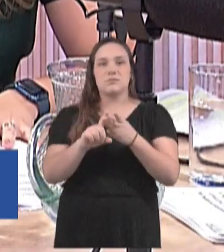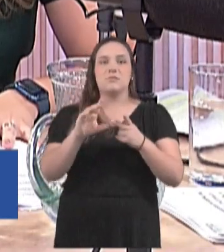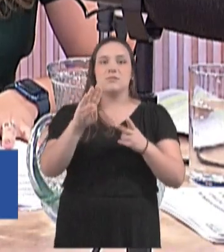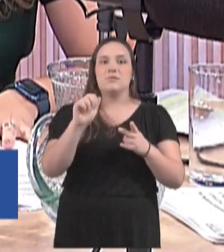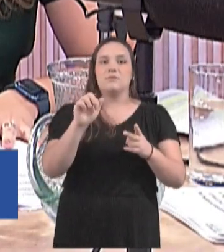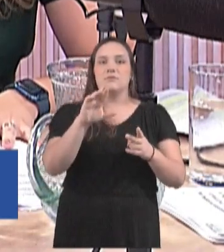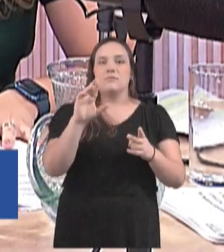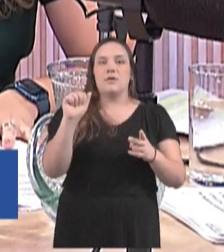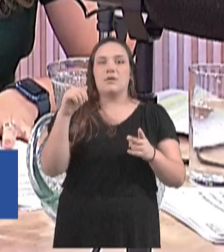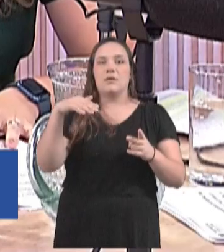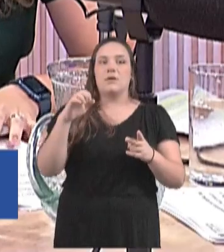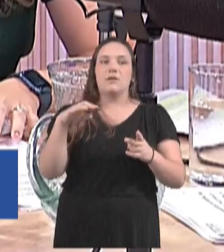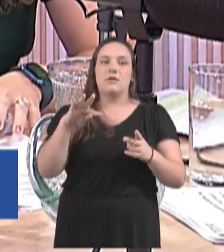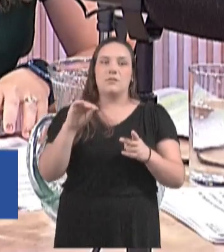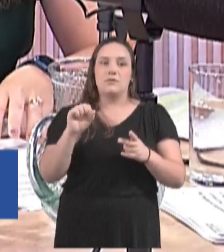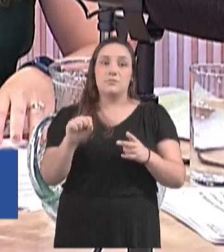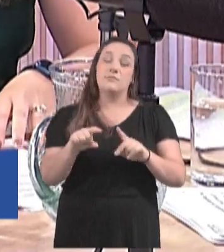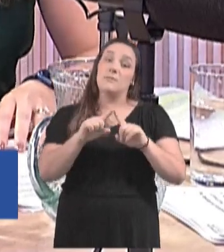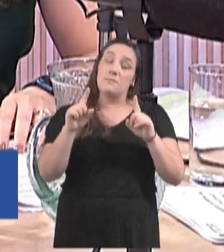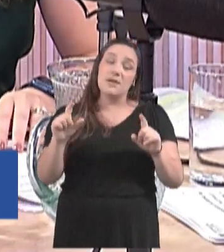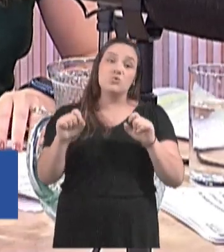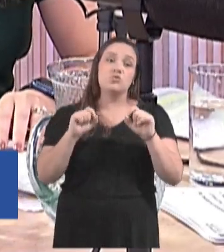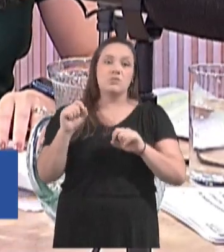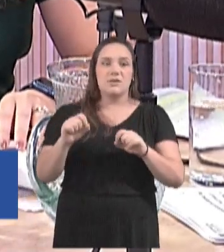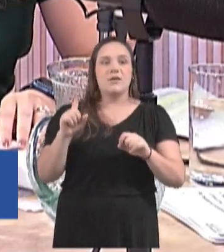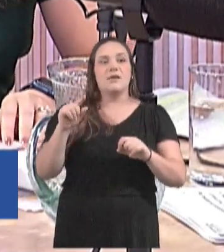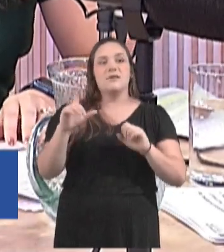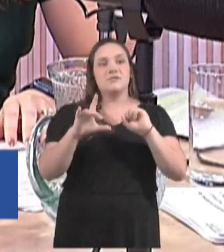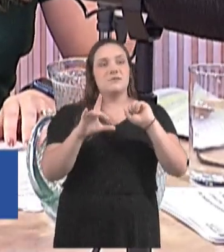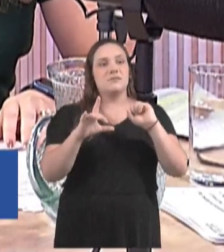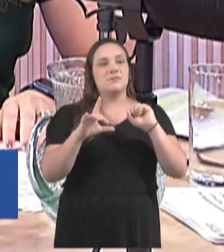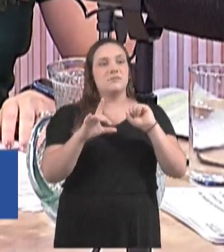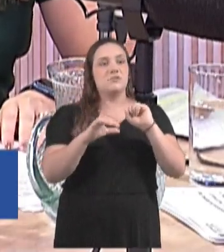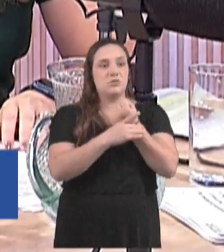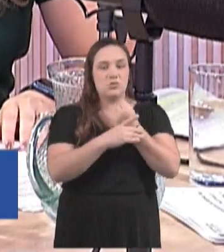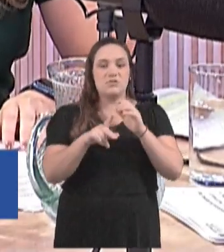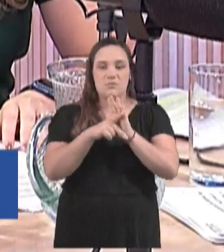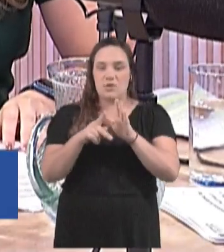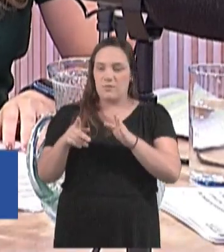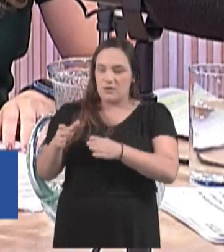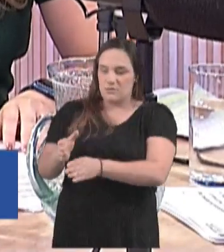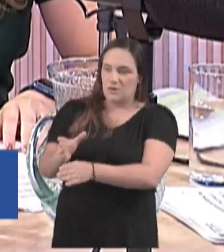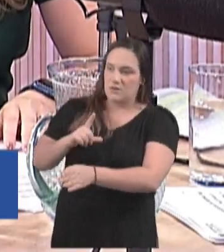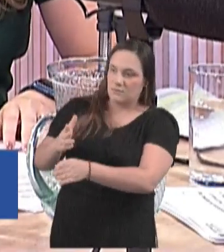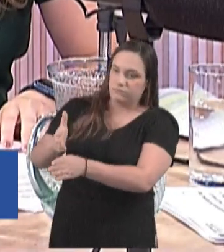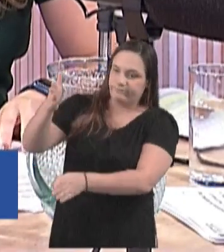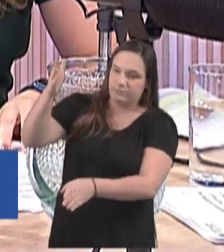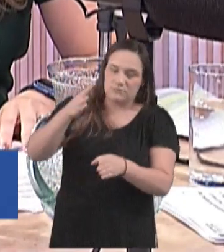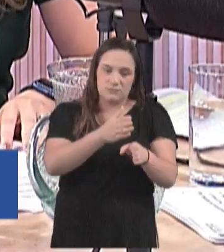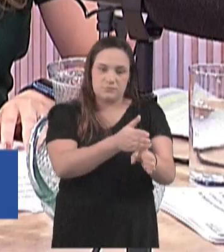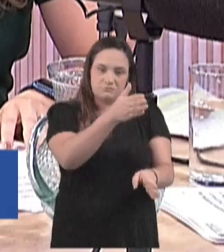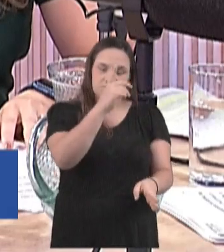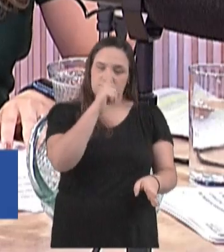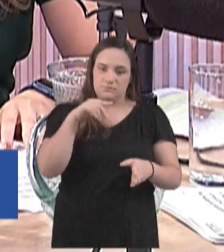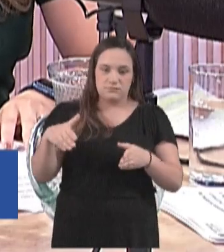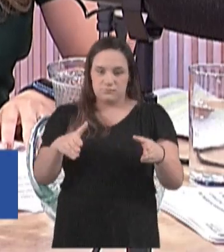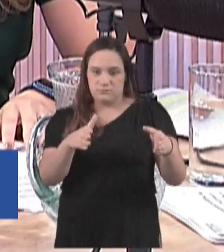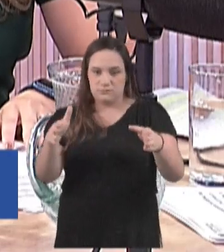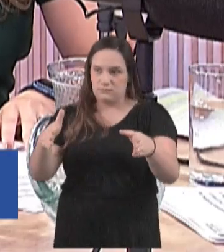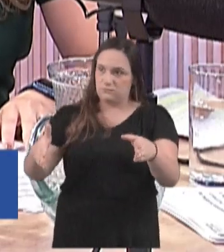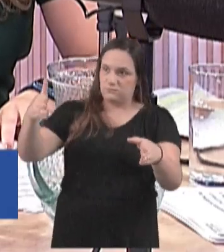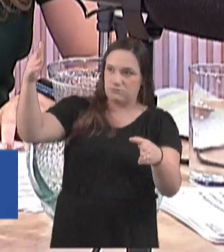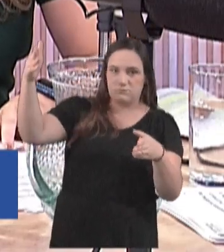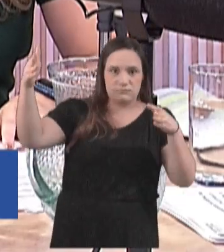também regulariza, mas muito mais do que isso, a gente trata da segurança das barragens. Então quando a gente tem as barragens que a gente são regularizadas, a gente vê toda a